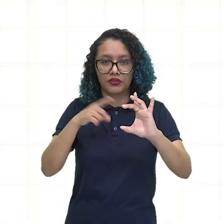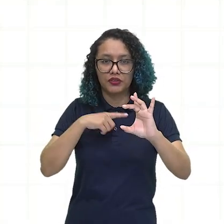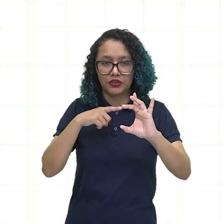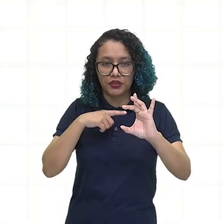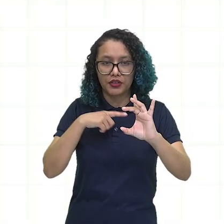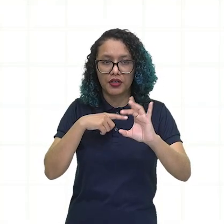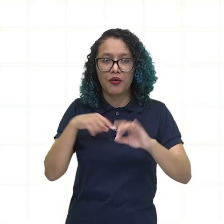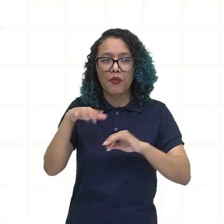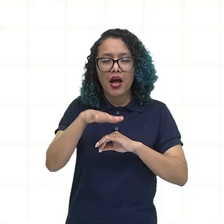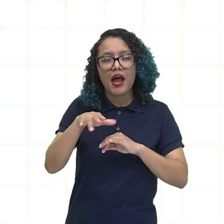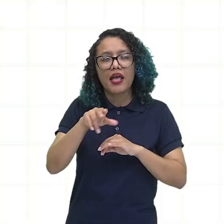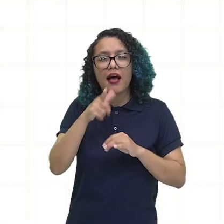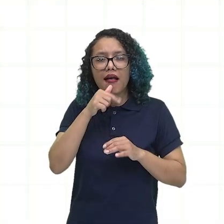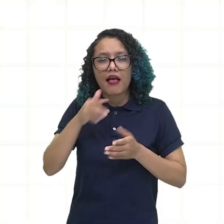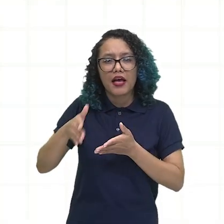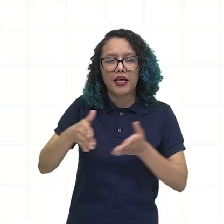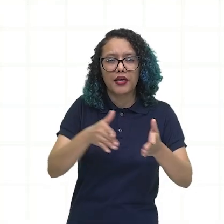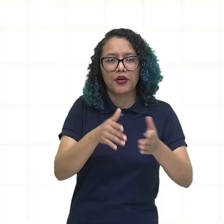chamado